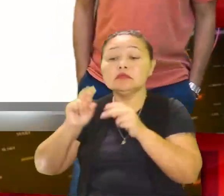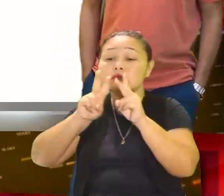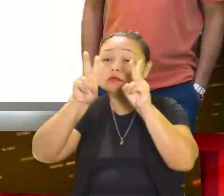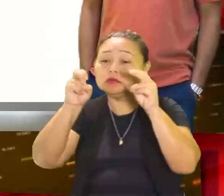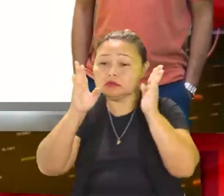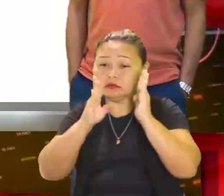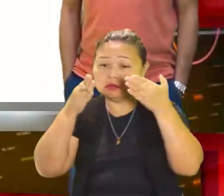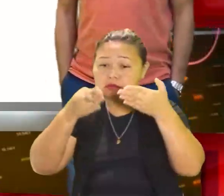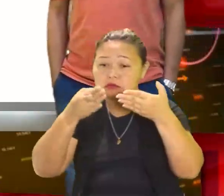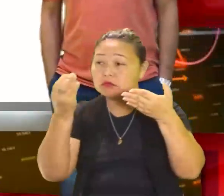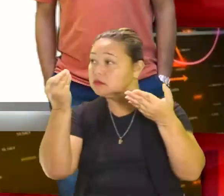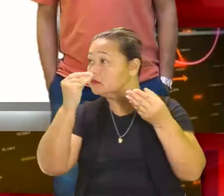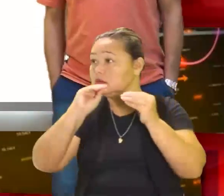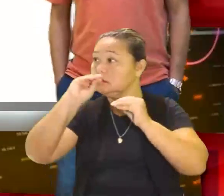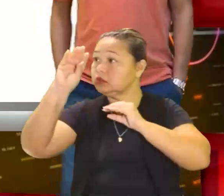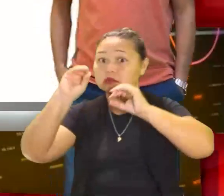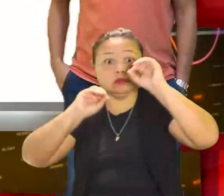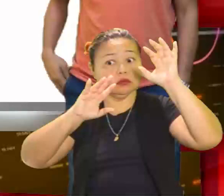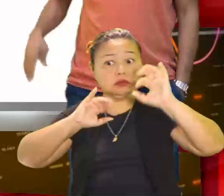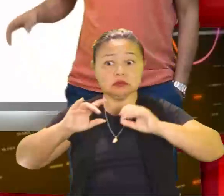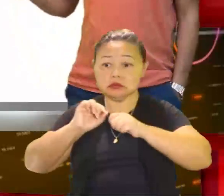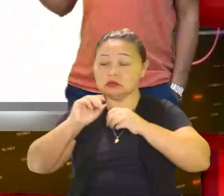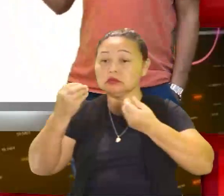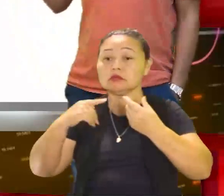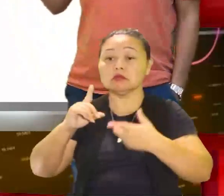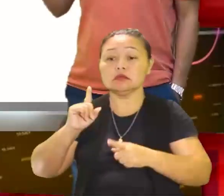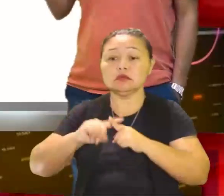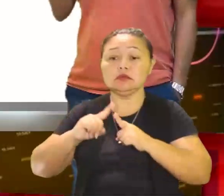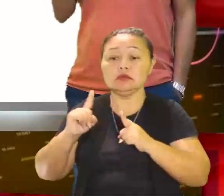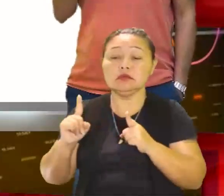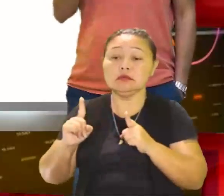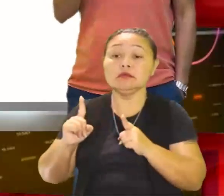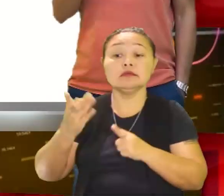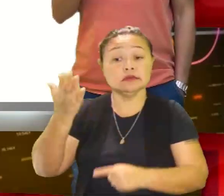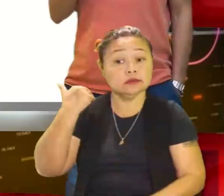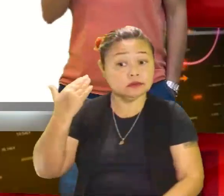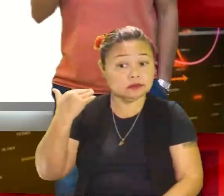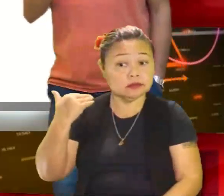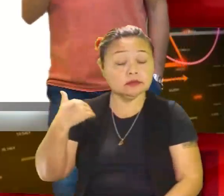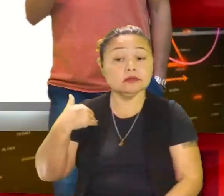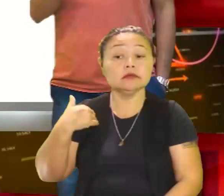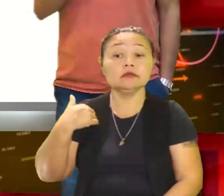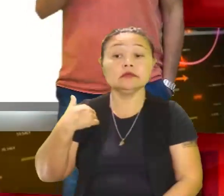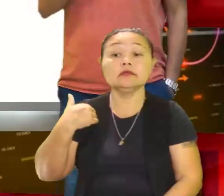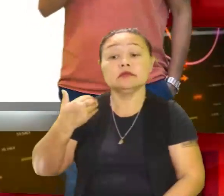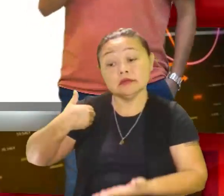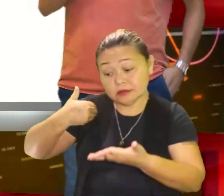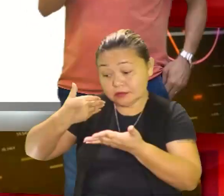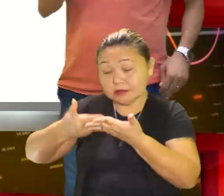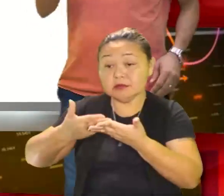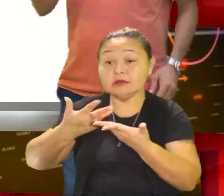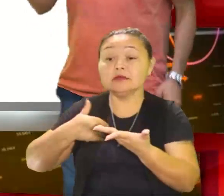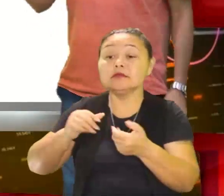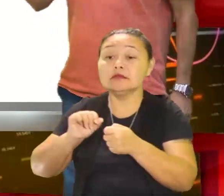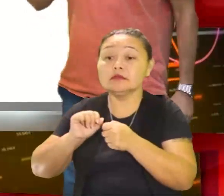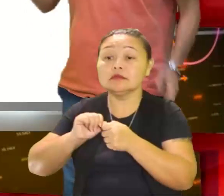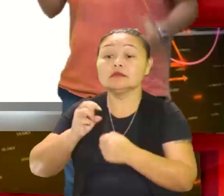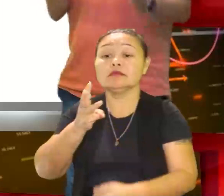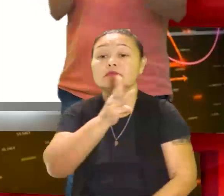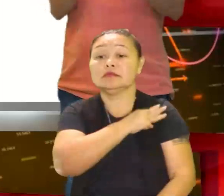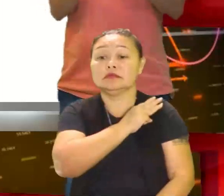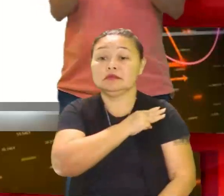o título no centro e vai destrinchando as informações sobre o assunto. Na minha época, eu recebi na escola, no ensino médio,